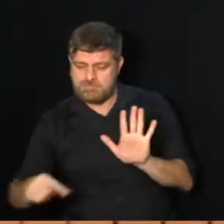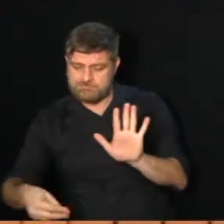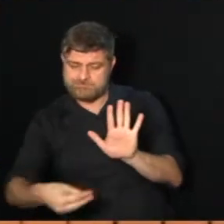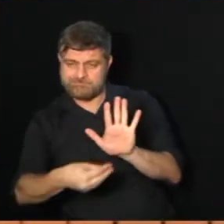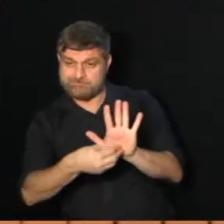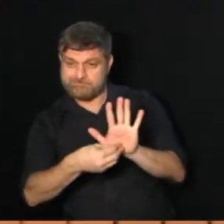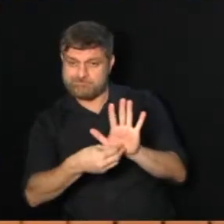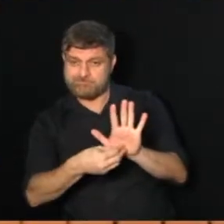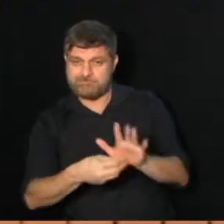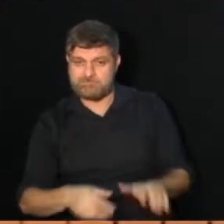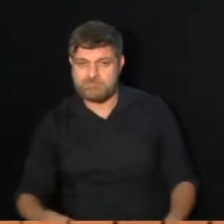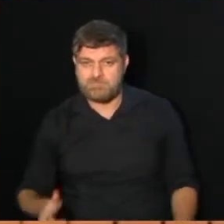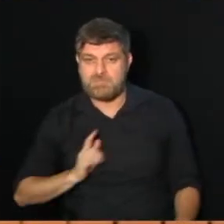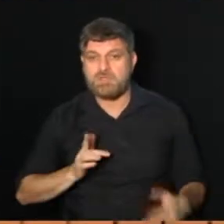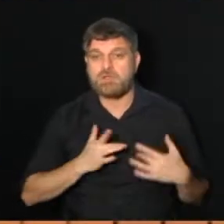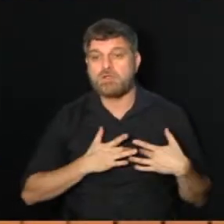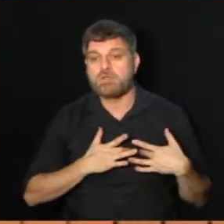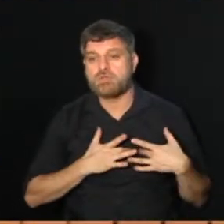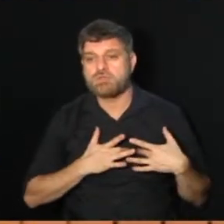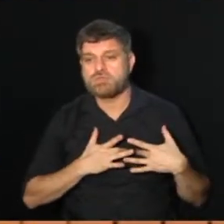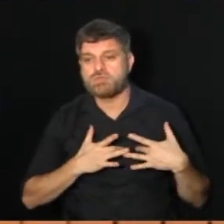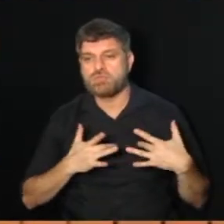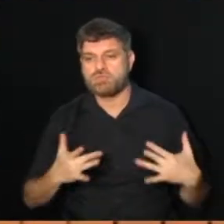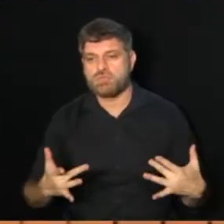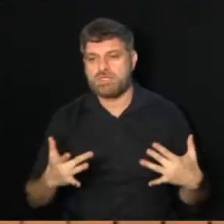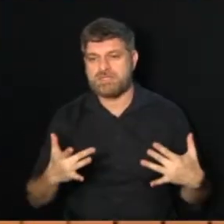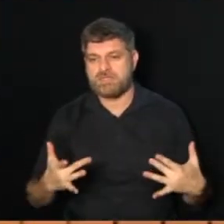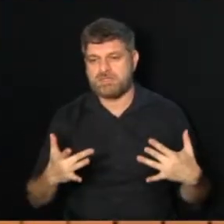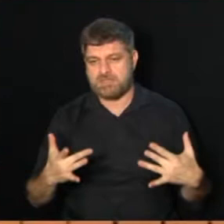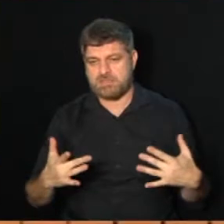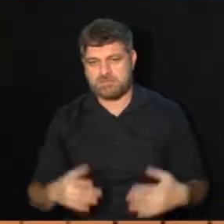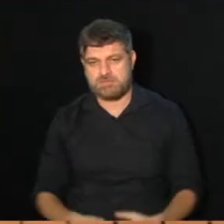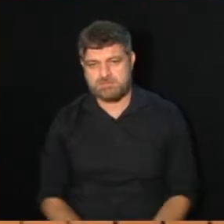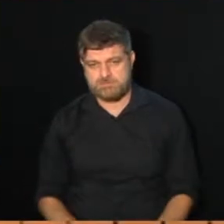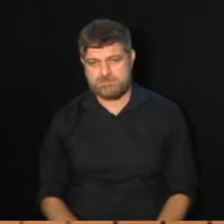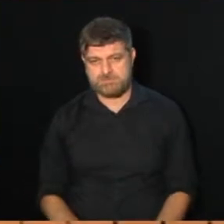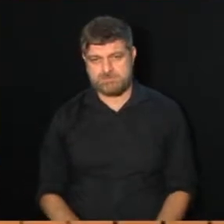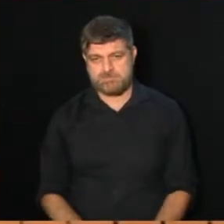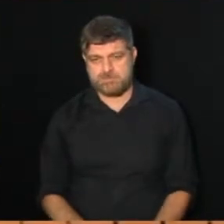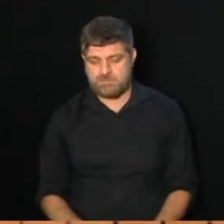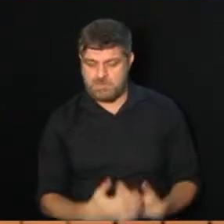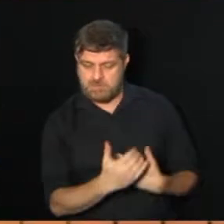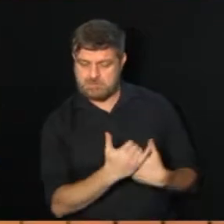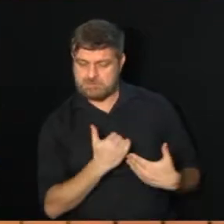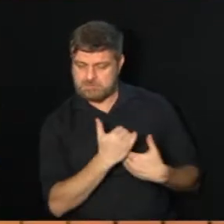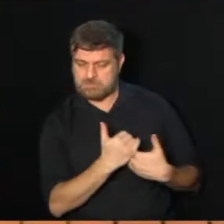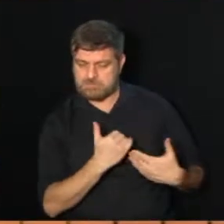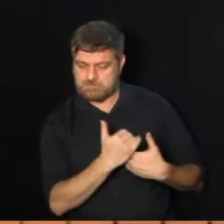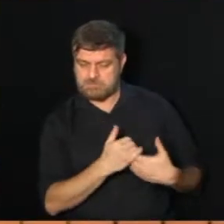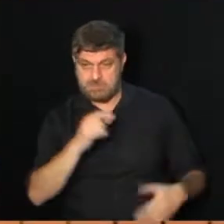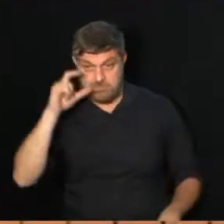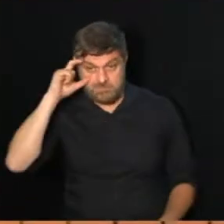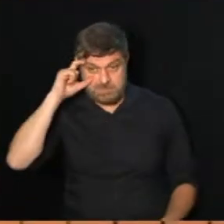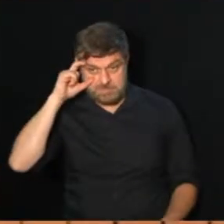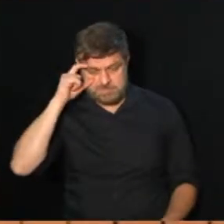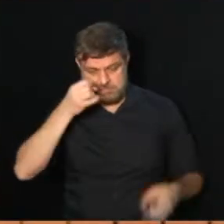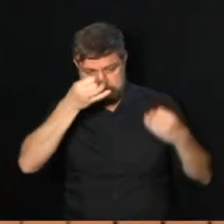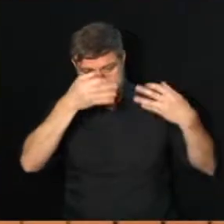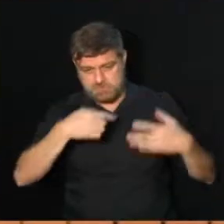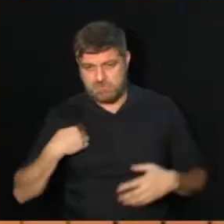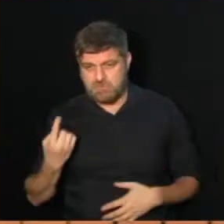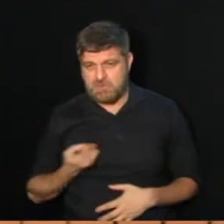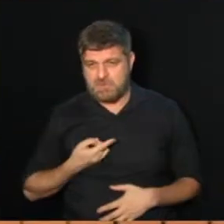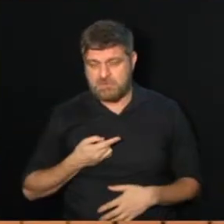Restaurativa, o princípio da solidariedade. E aí, fui alertado pela fala do doutor Fernão, e eu fui buscar